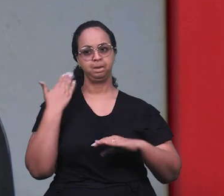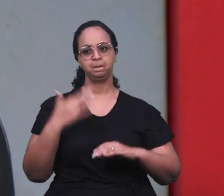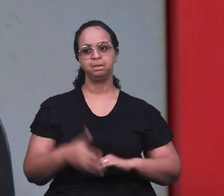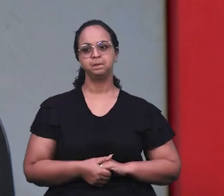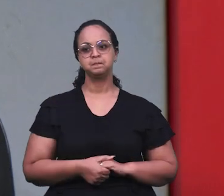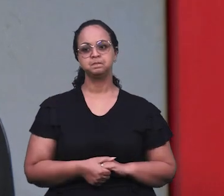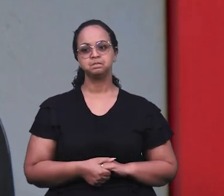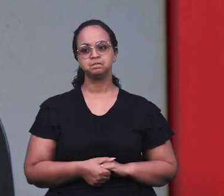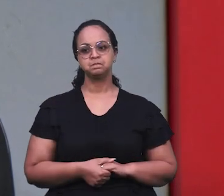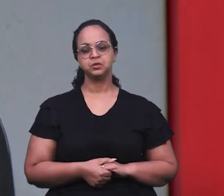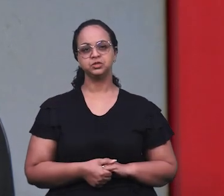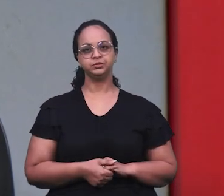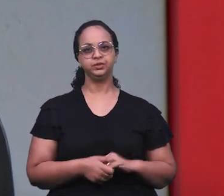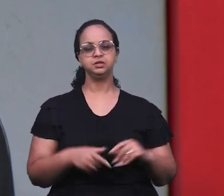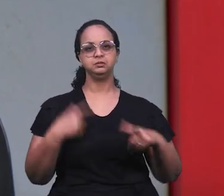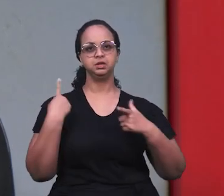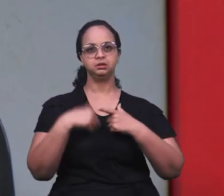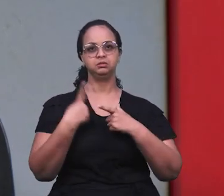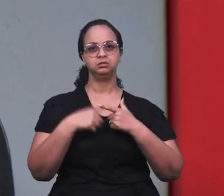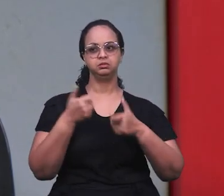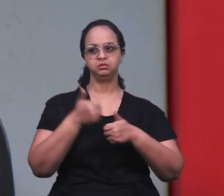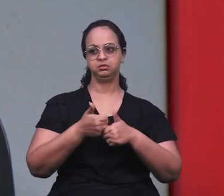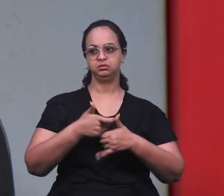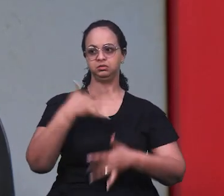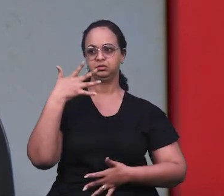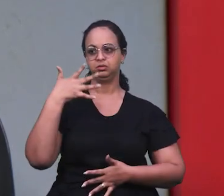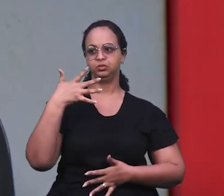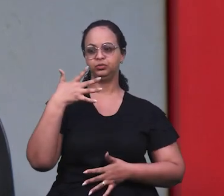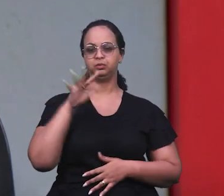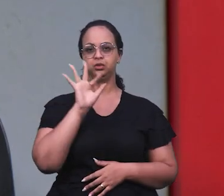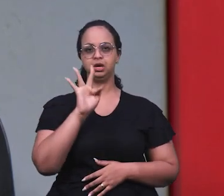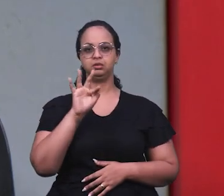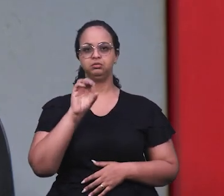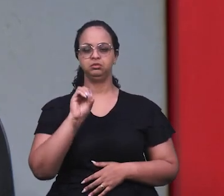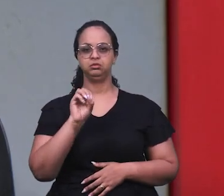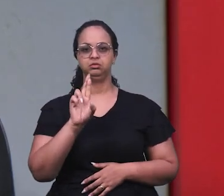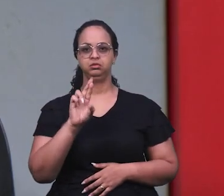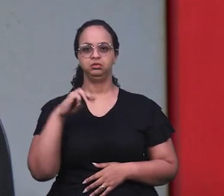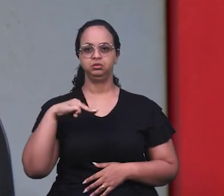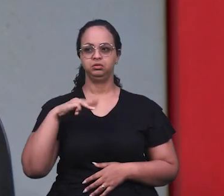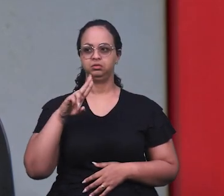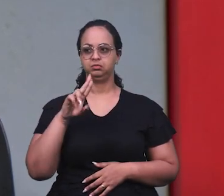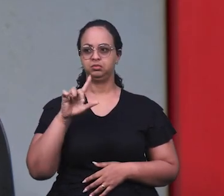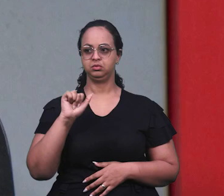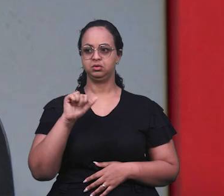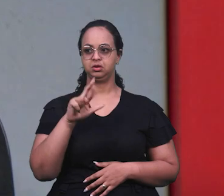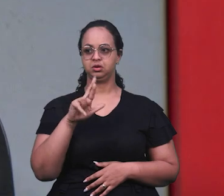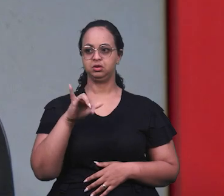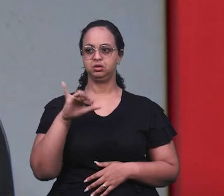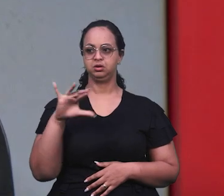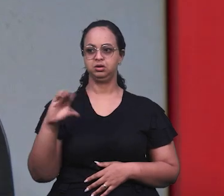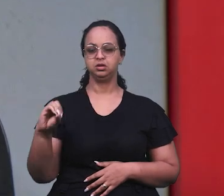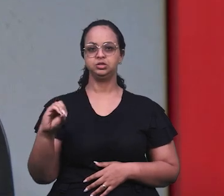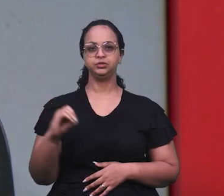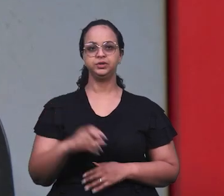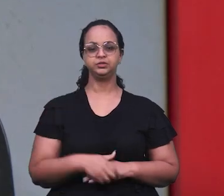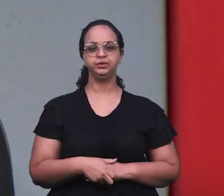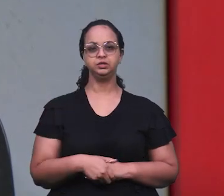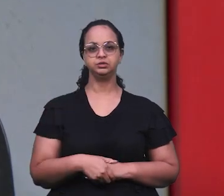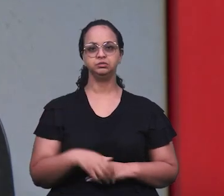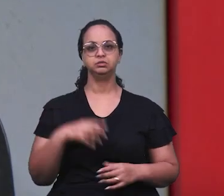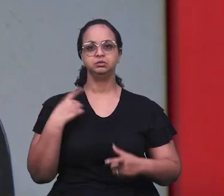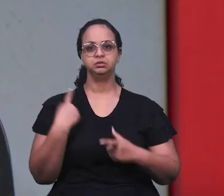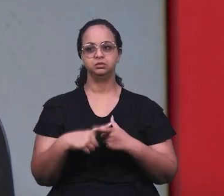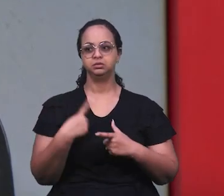pelo esse QR Code, que é um formulário, a qual os irmãos vão abrir, vão ver, vão preencher tudo certinho e compartilha com a gente sua